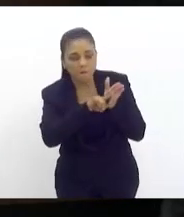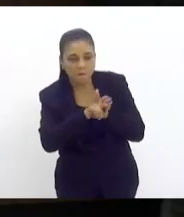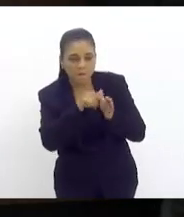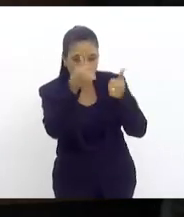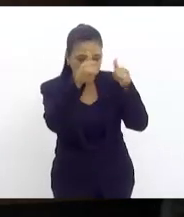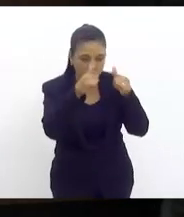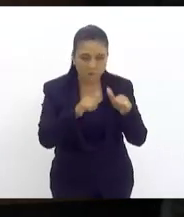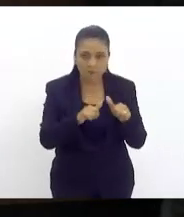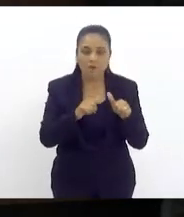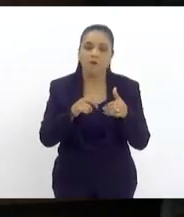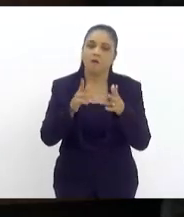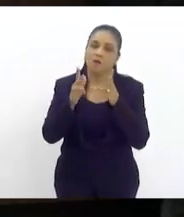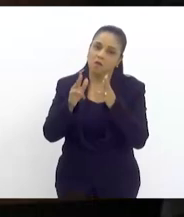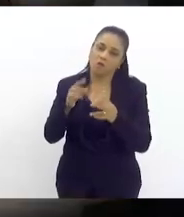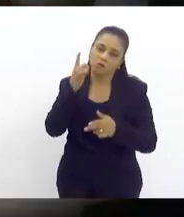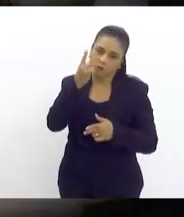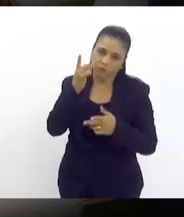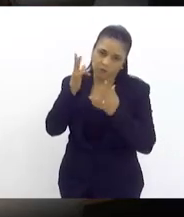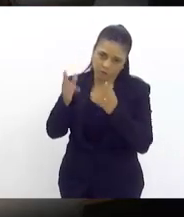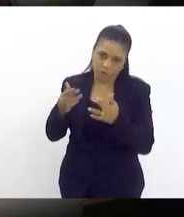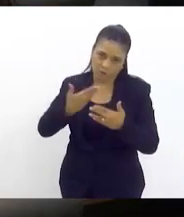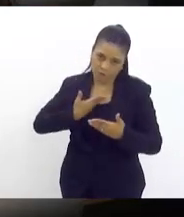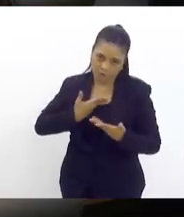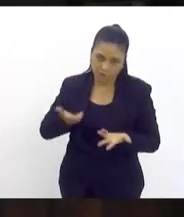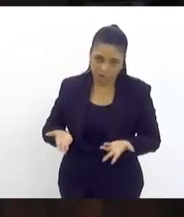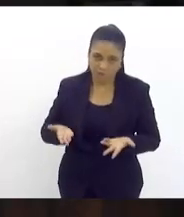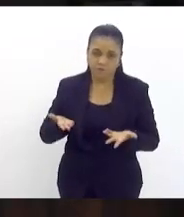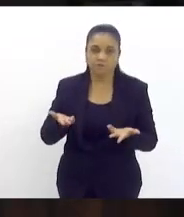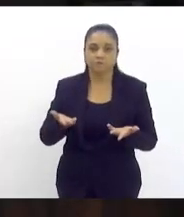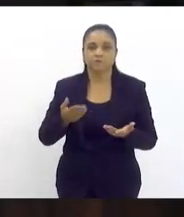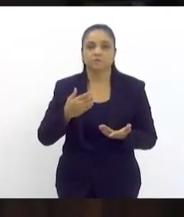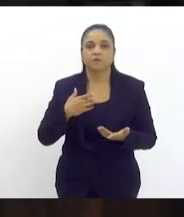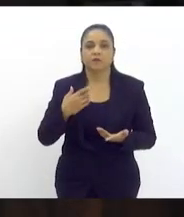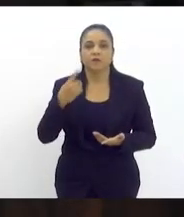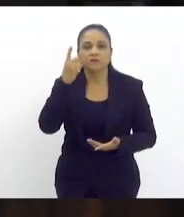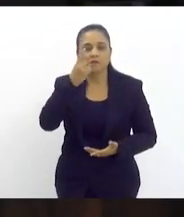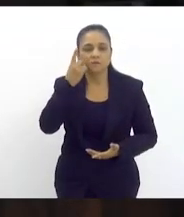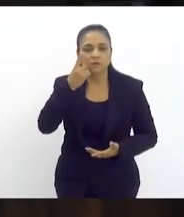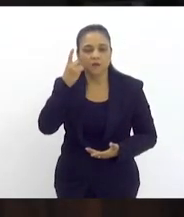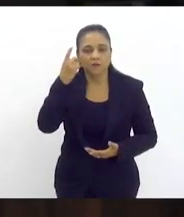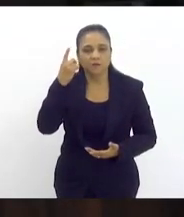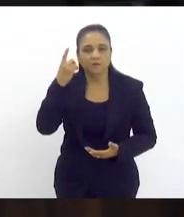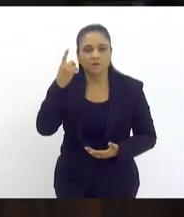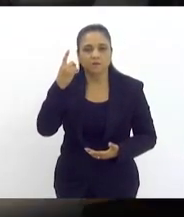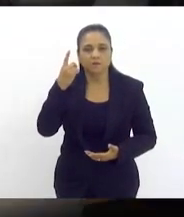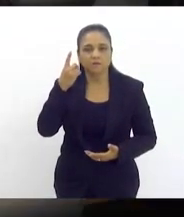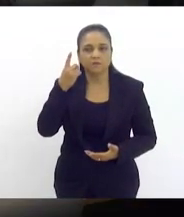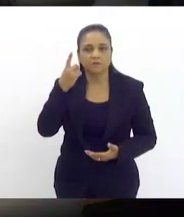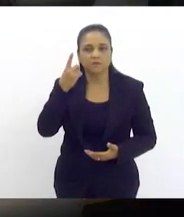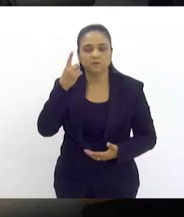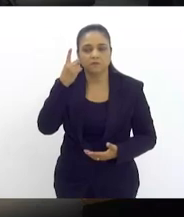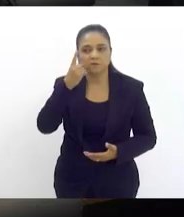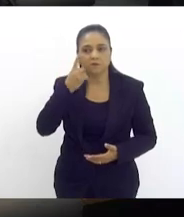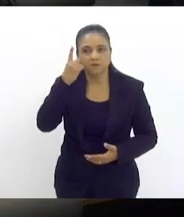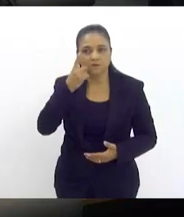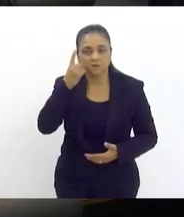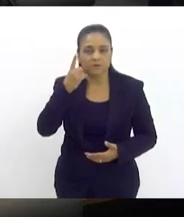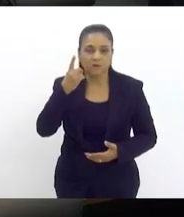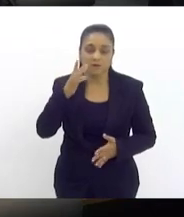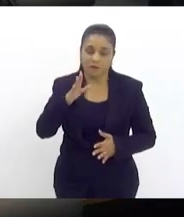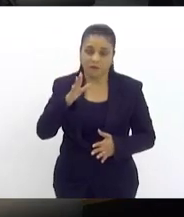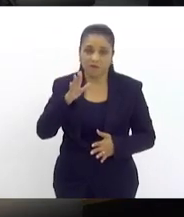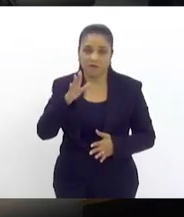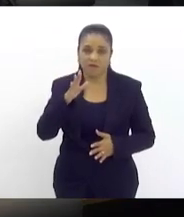que se manifestavam dessa forma, senhor presidente. Deputada Renata, pode falar antes. É que eu não vou discutir.